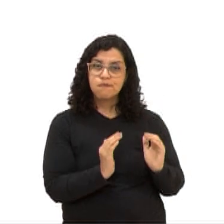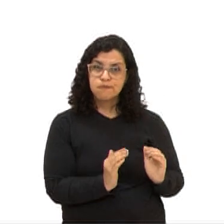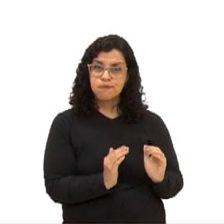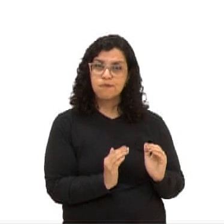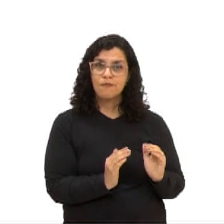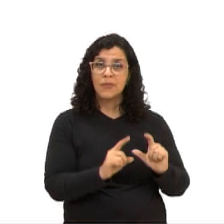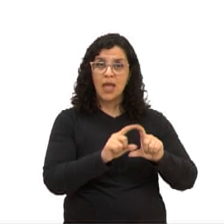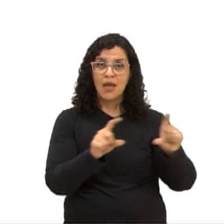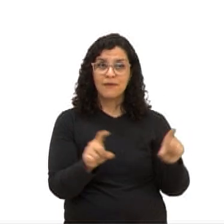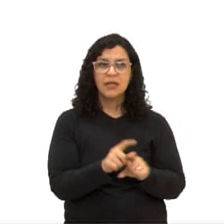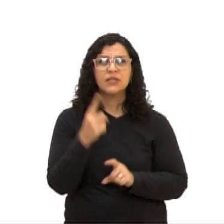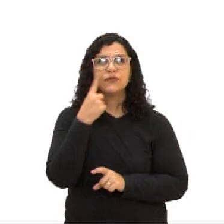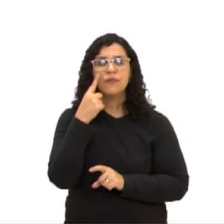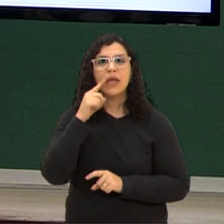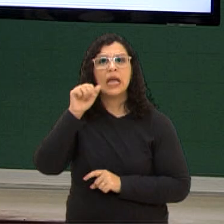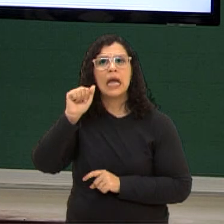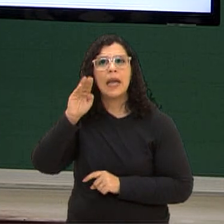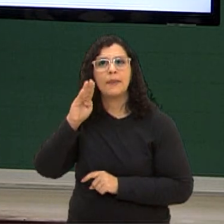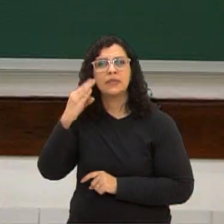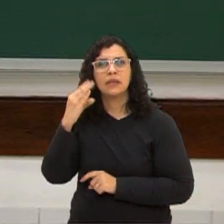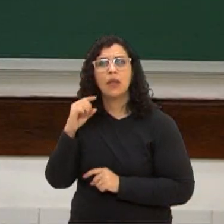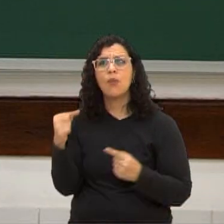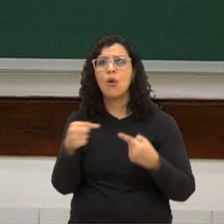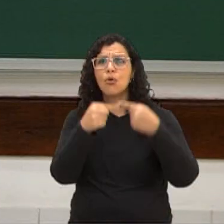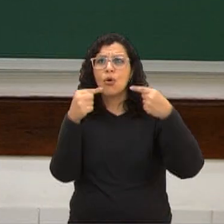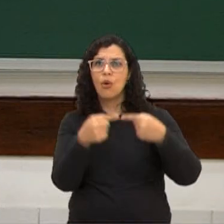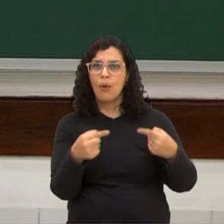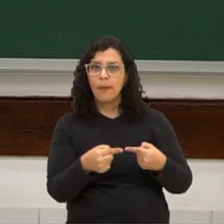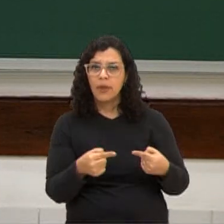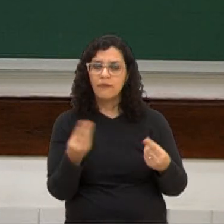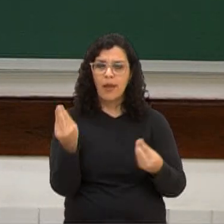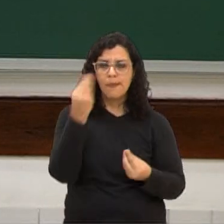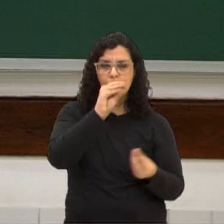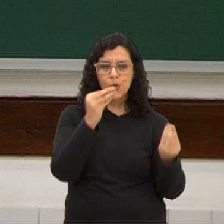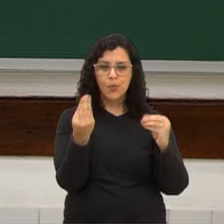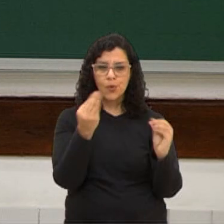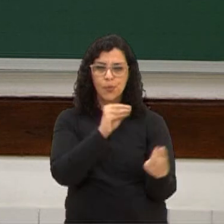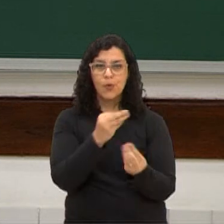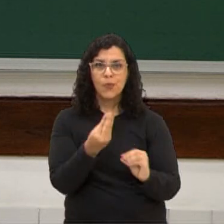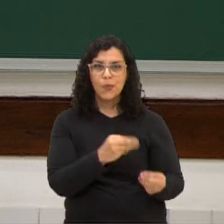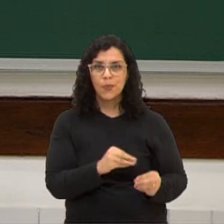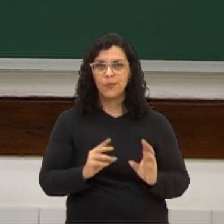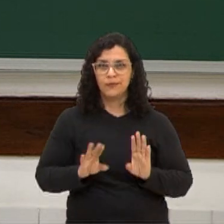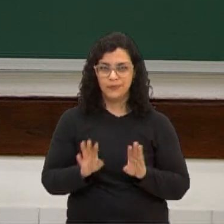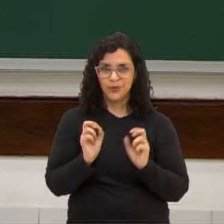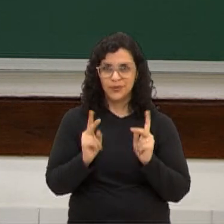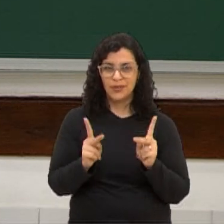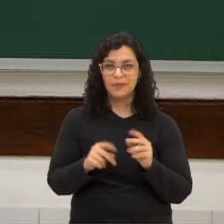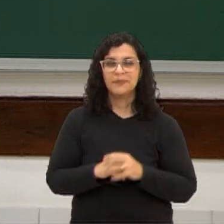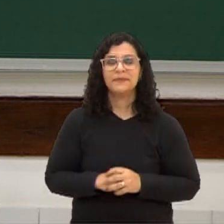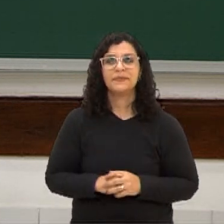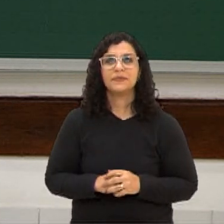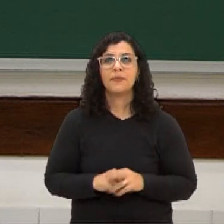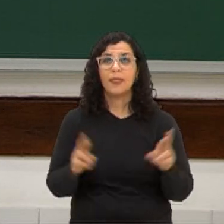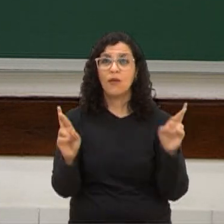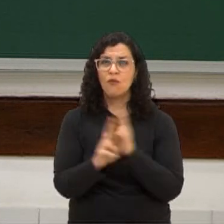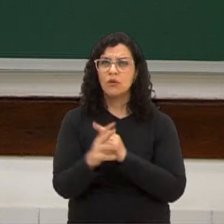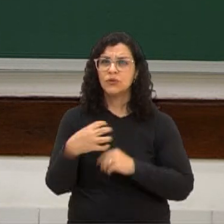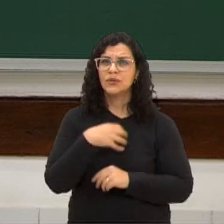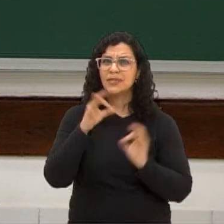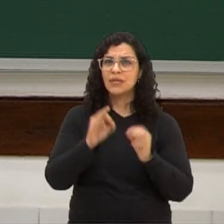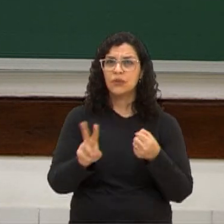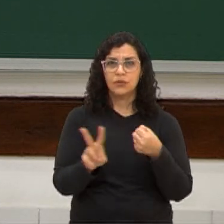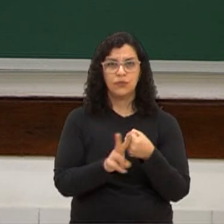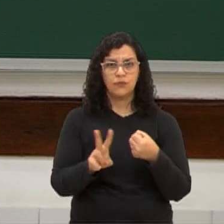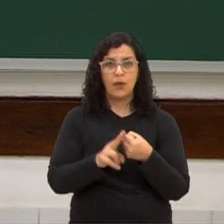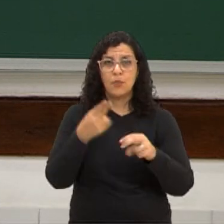verbo que ela completa. Então, vocês vão observar aqui as duas colunas que temos e vão relacionar com a forma correta